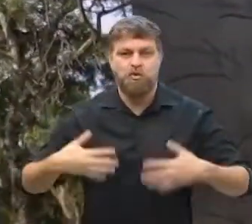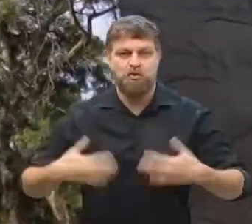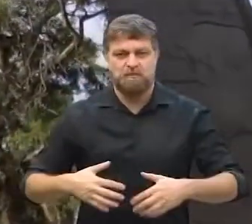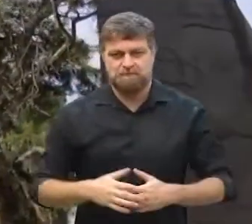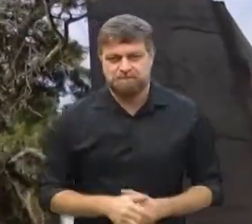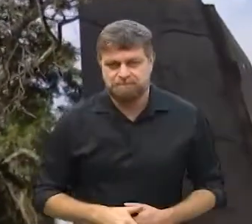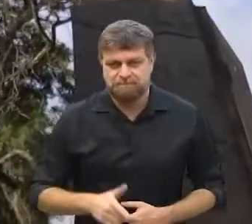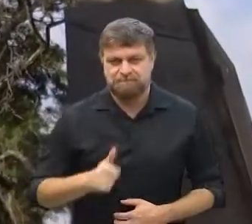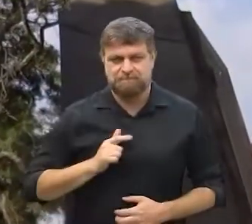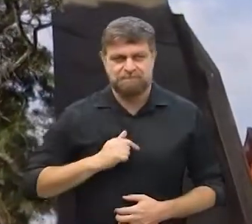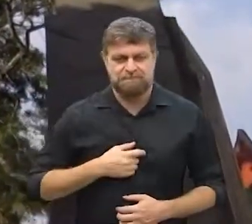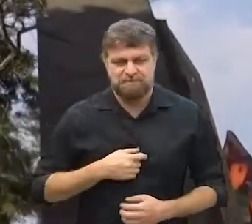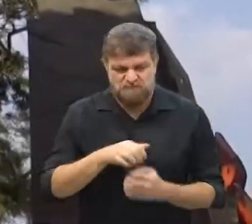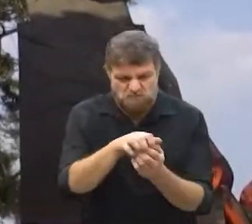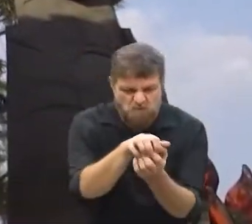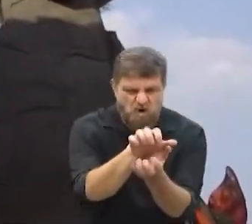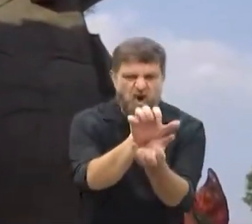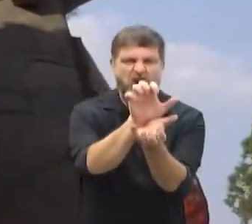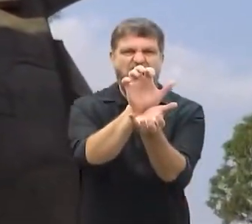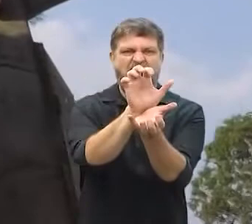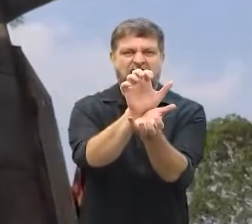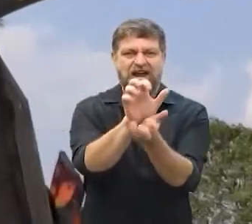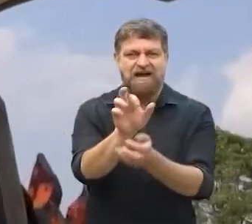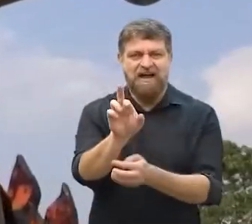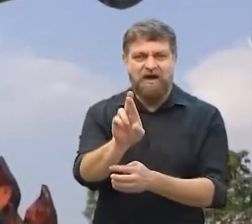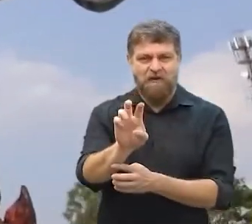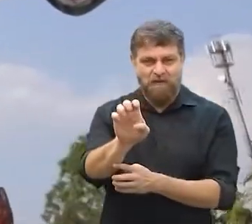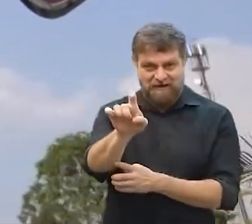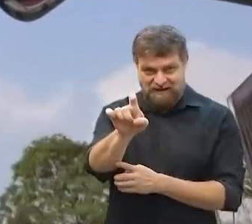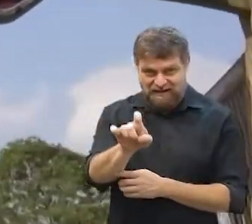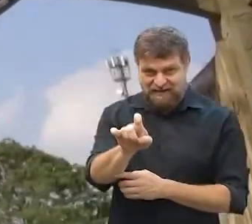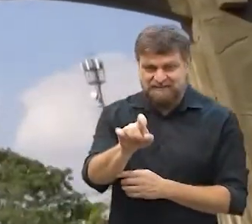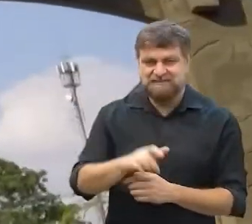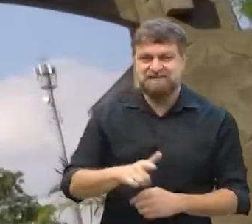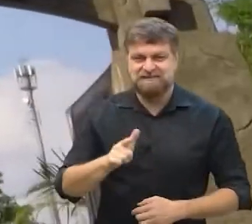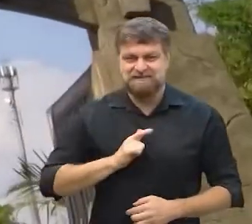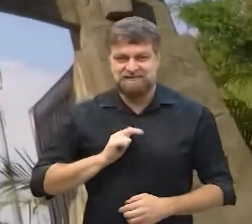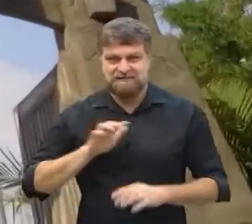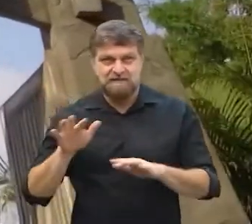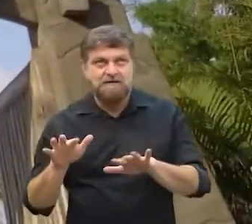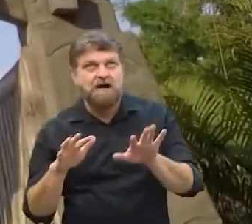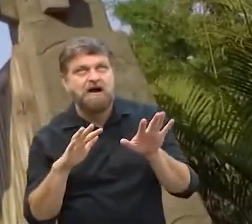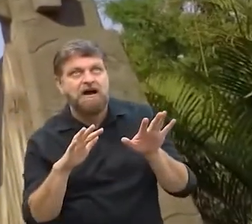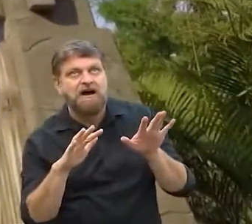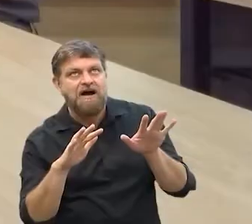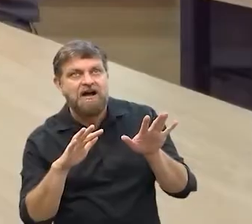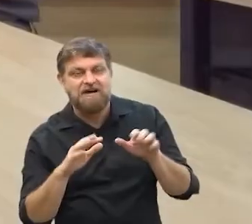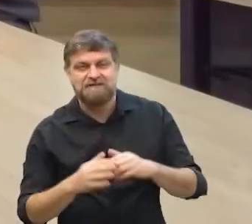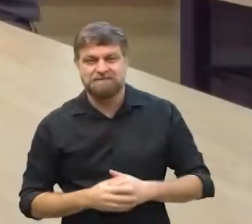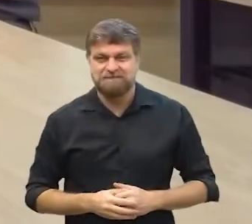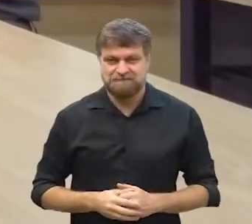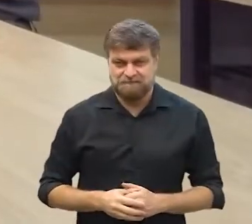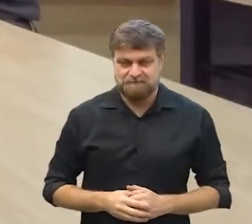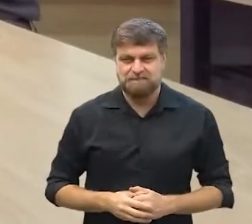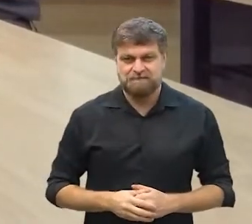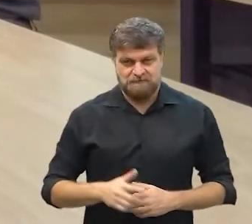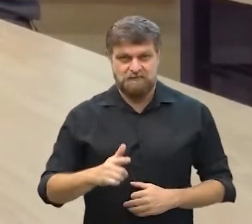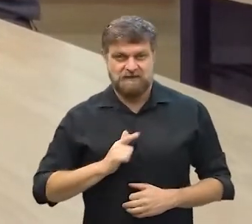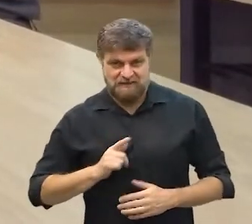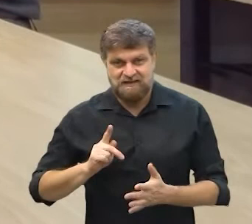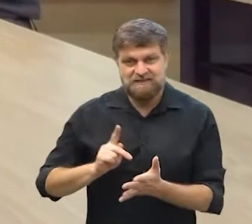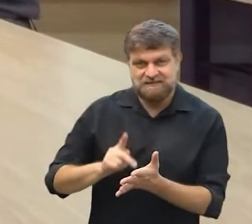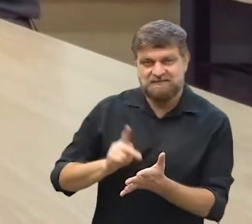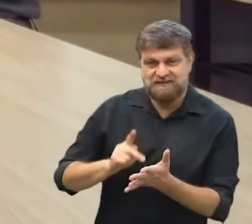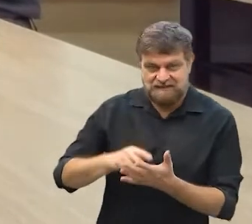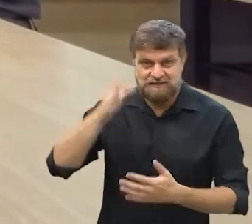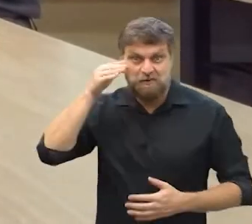altura. É o Tiranossauro Rex. Isso, né? Isso de fato chamou bem a atenção. Então, assim, cria